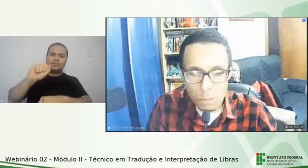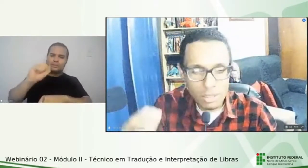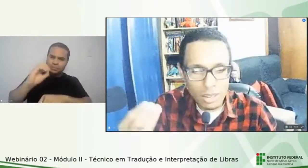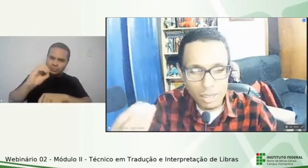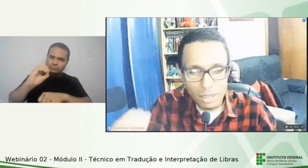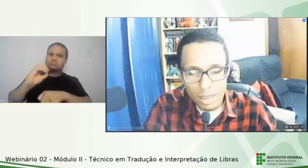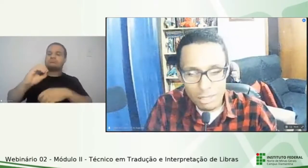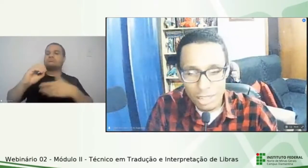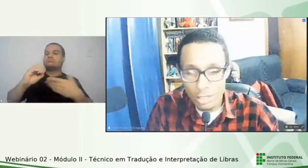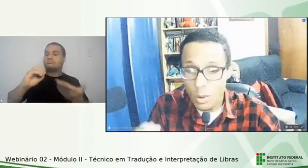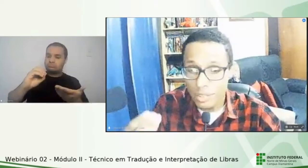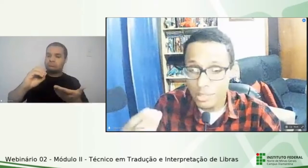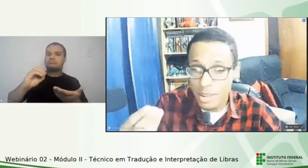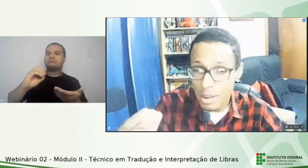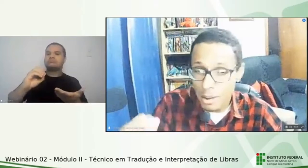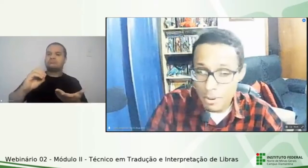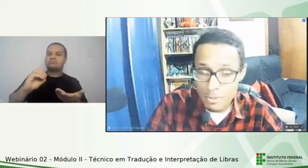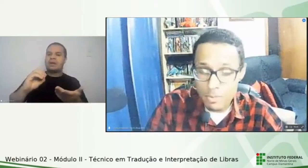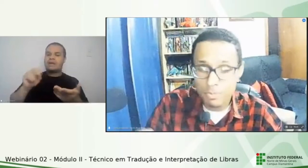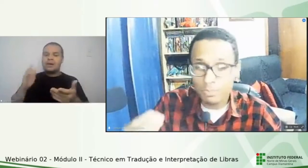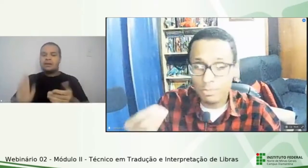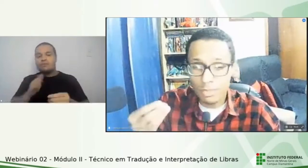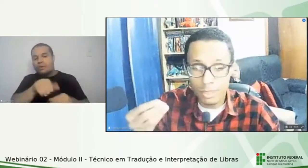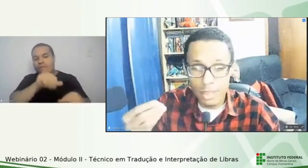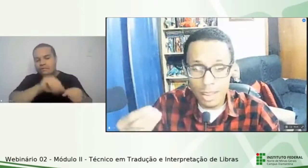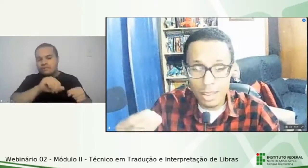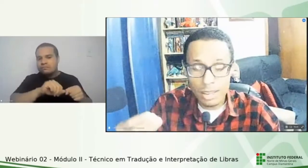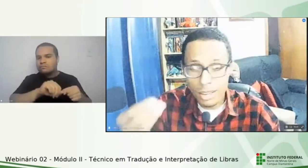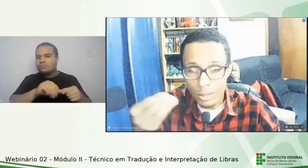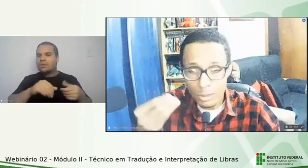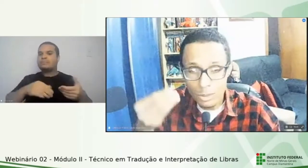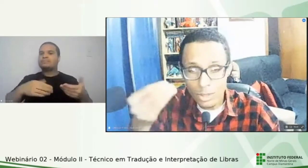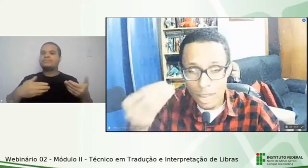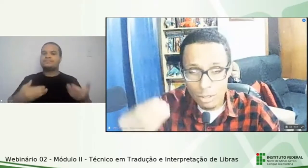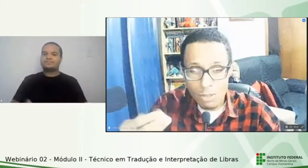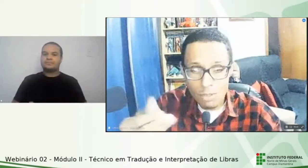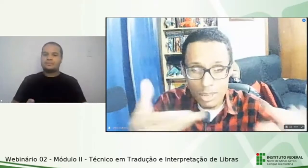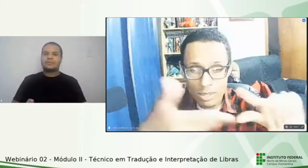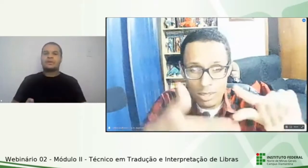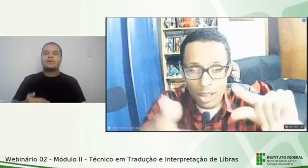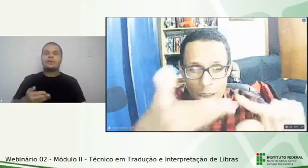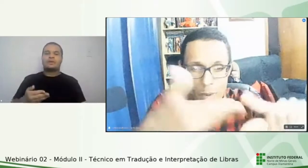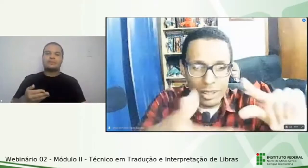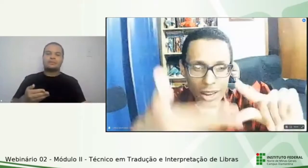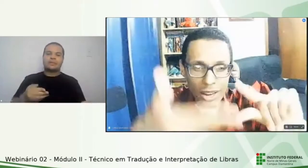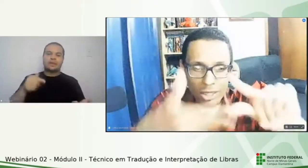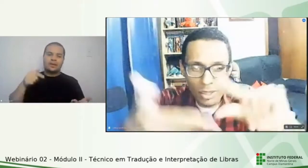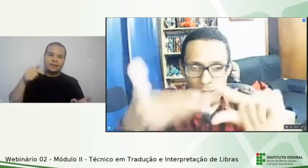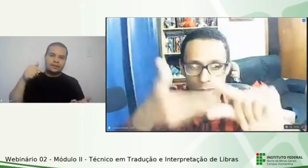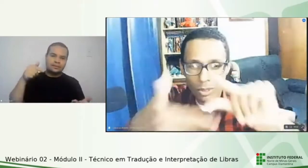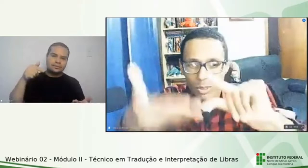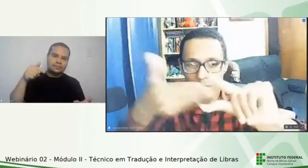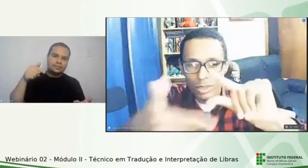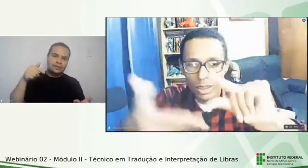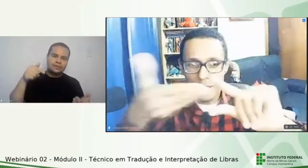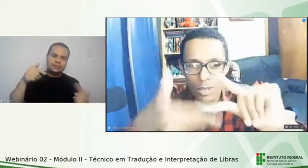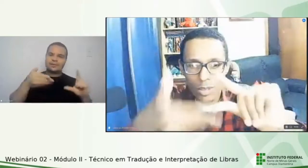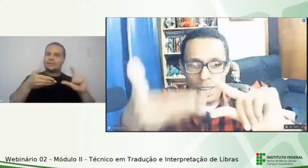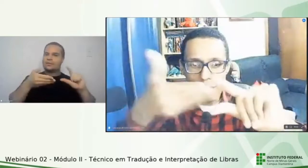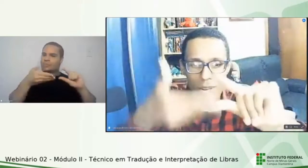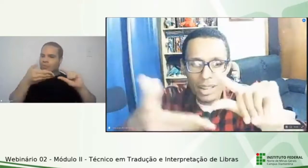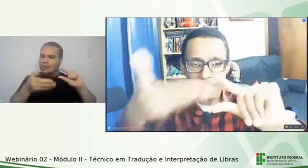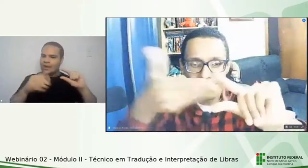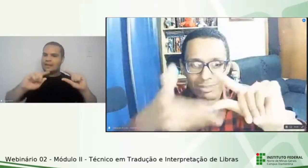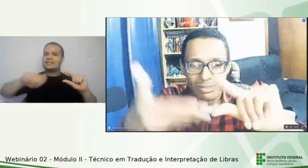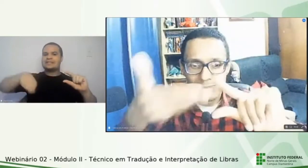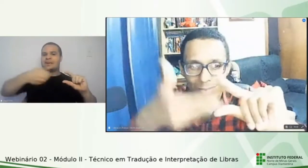fomentado pela Secretaria de Estado de Educação, né, que no estado de Minas é o Interagindo em